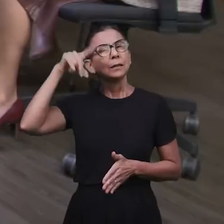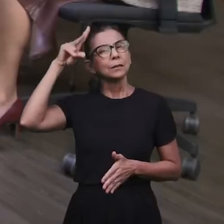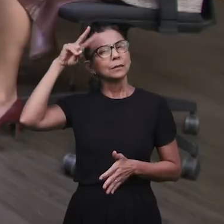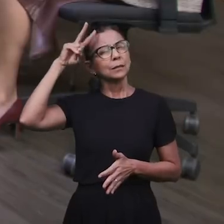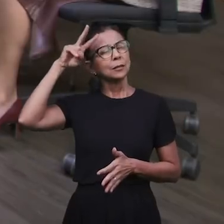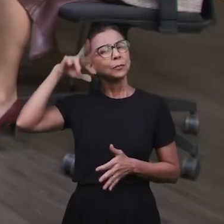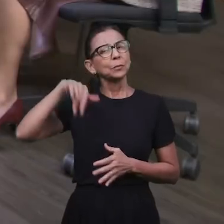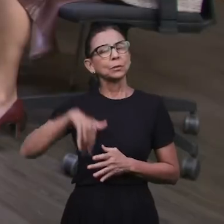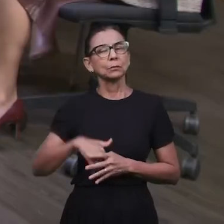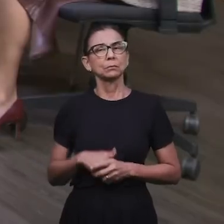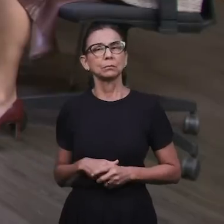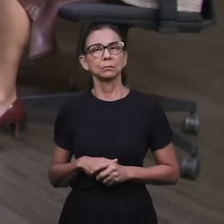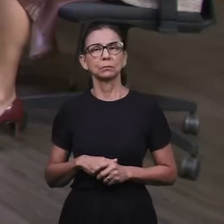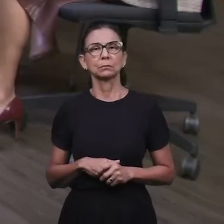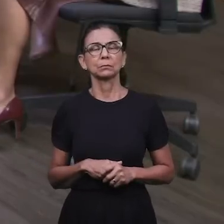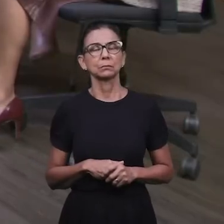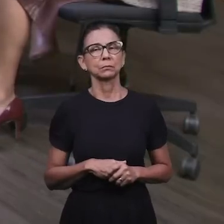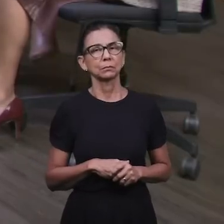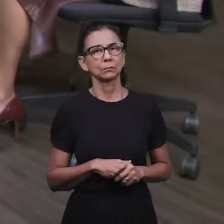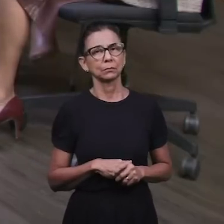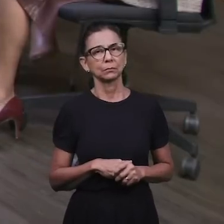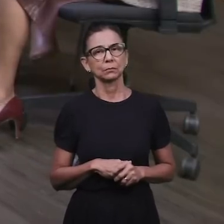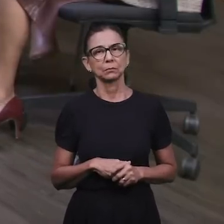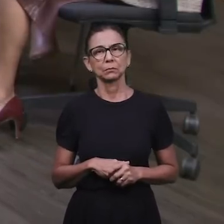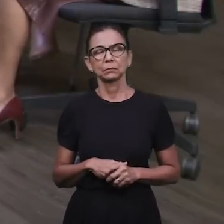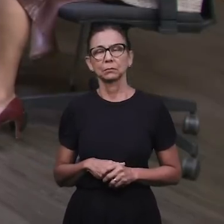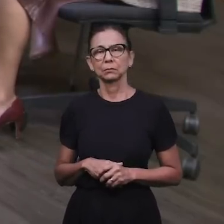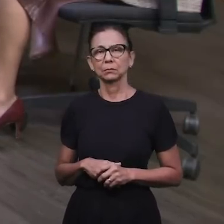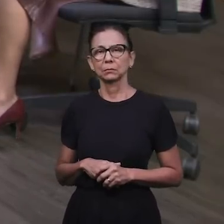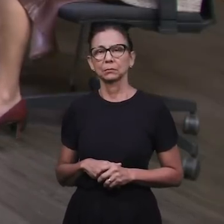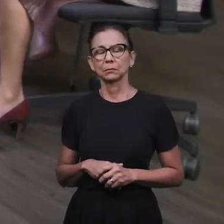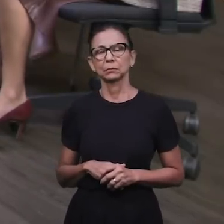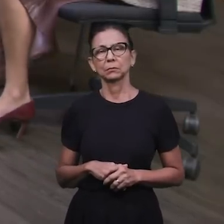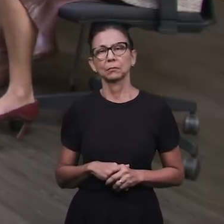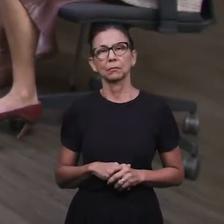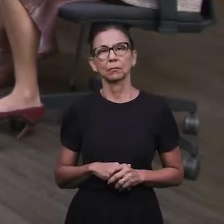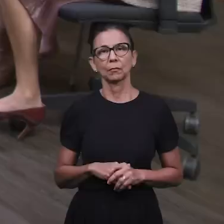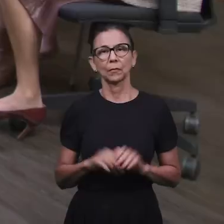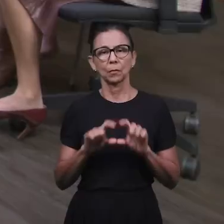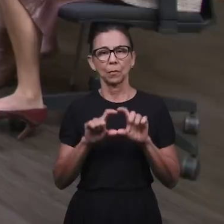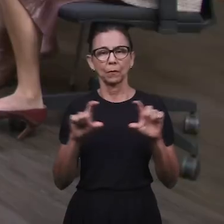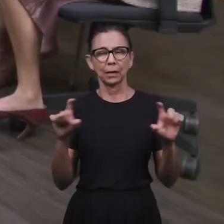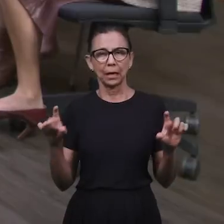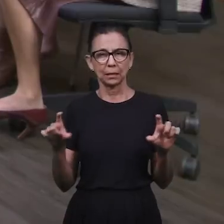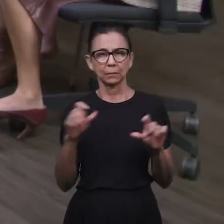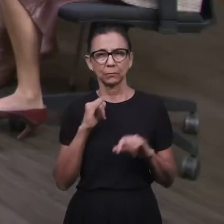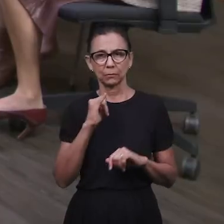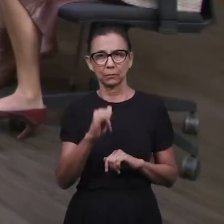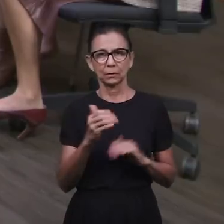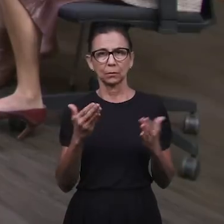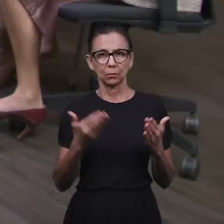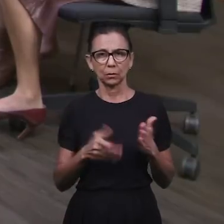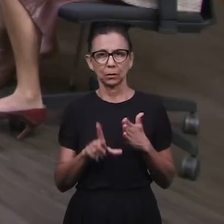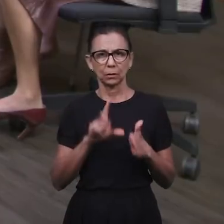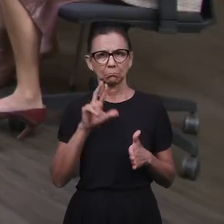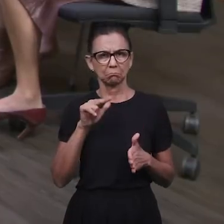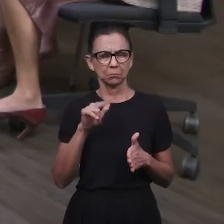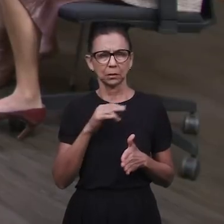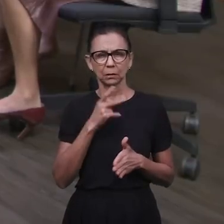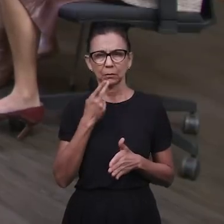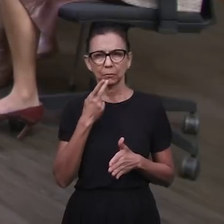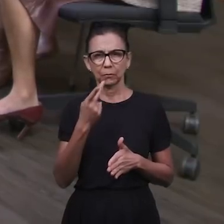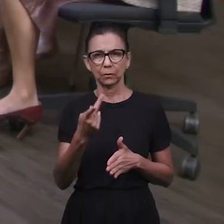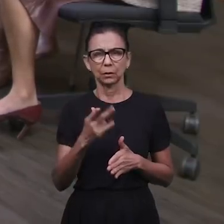eternidade. E eu me lembro, e essa expressão que eu vou usar agora, nós não usamos em nenhum momento aqui no programa, de repente,